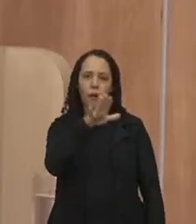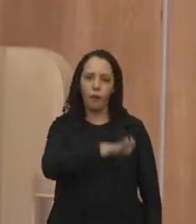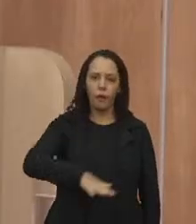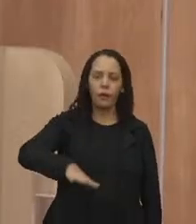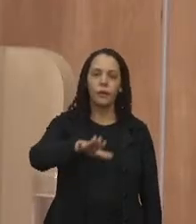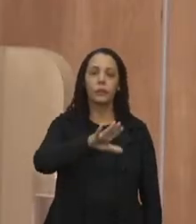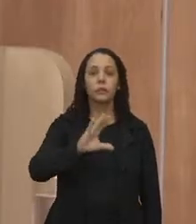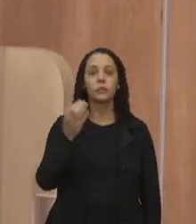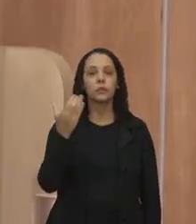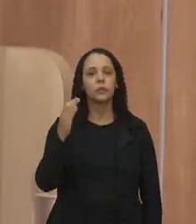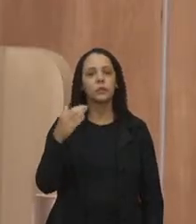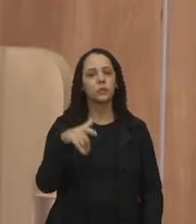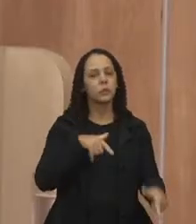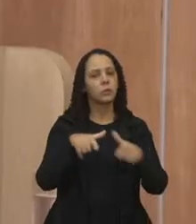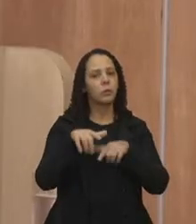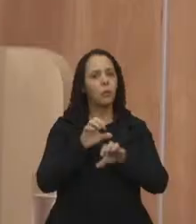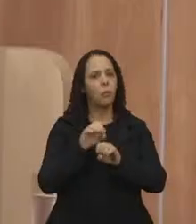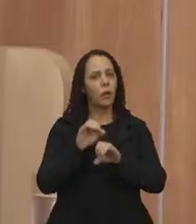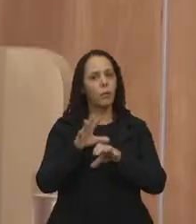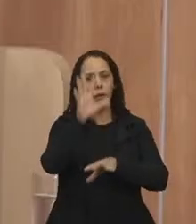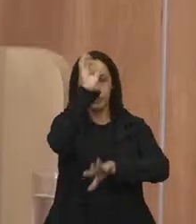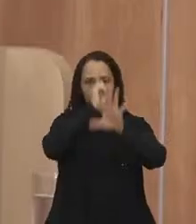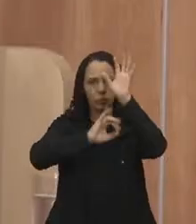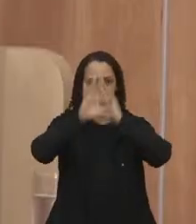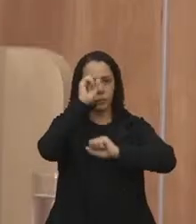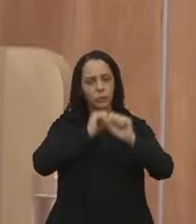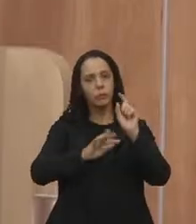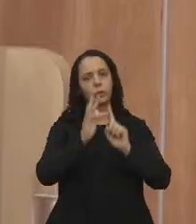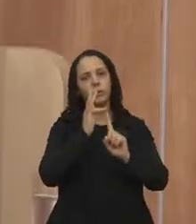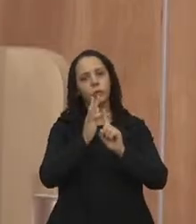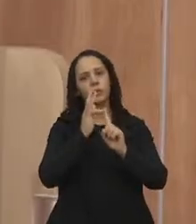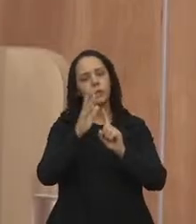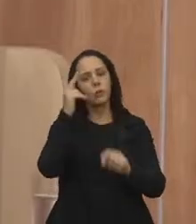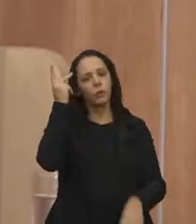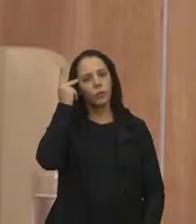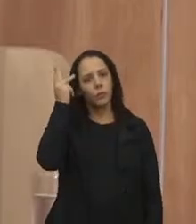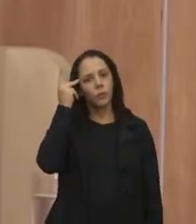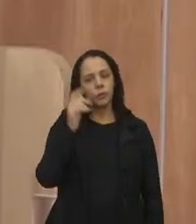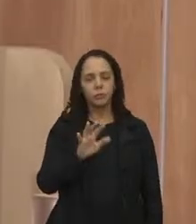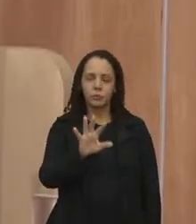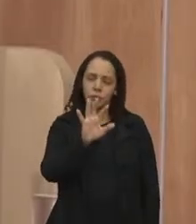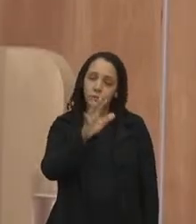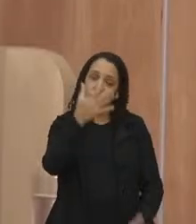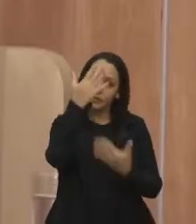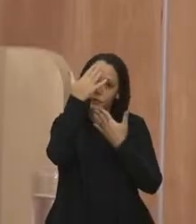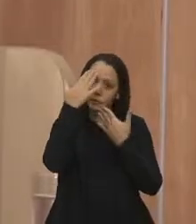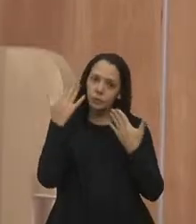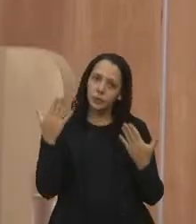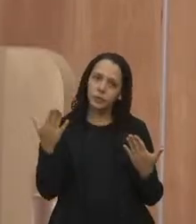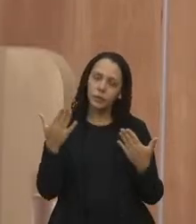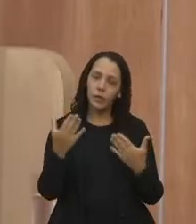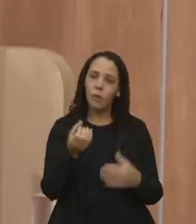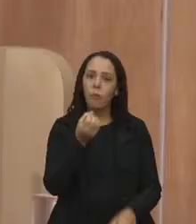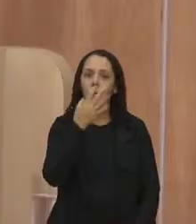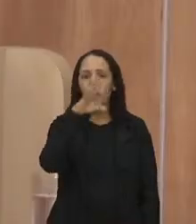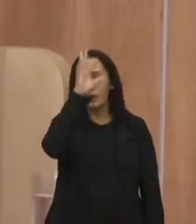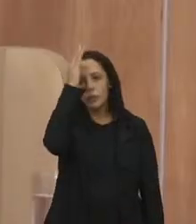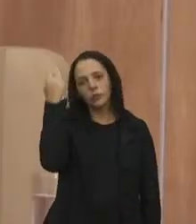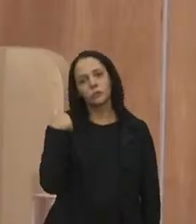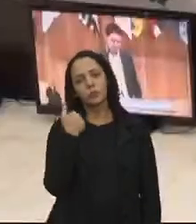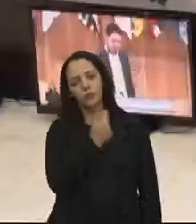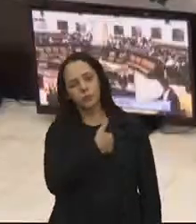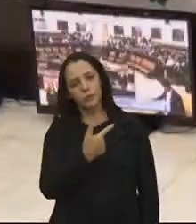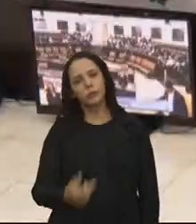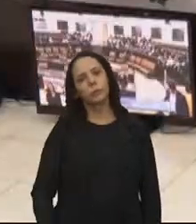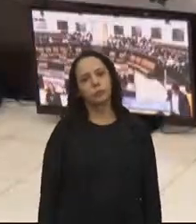ciência, através do trabalho, do ensino e do aprendizado do Instituto Federal de São Paulo. É isso, muito obrigado e boa sorte a todos nós.